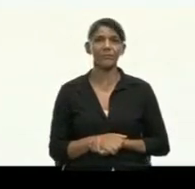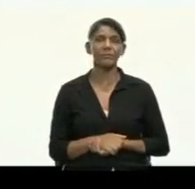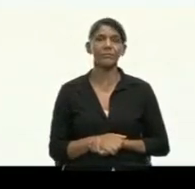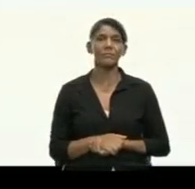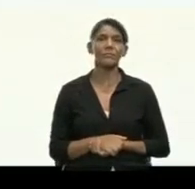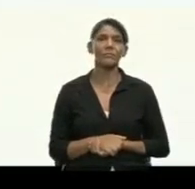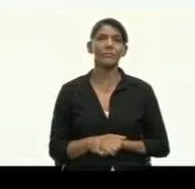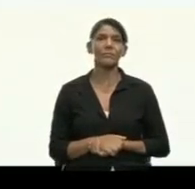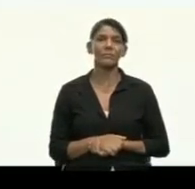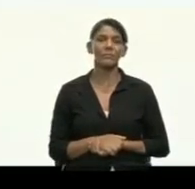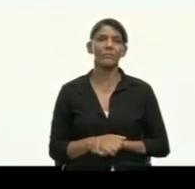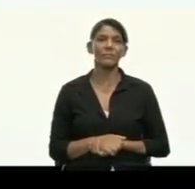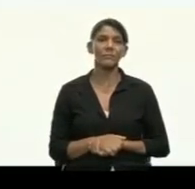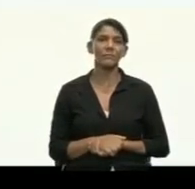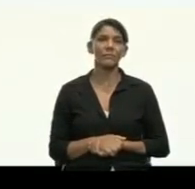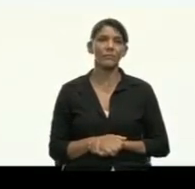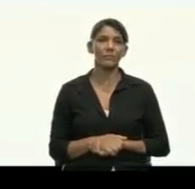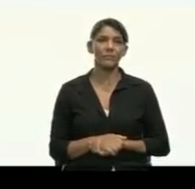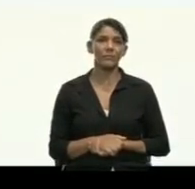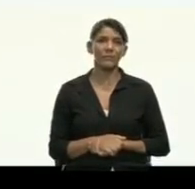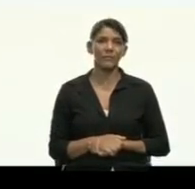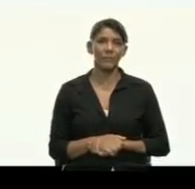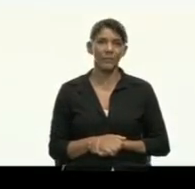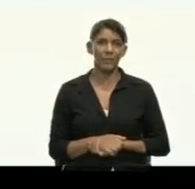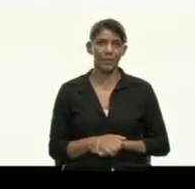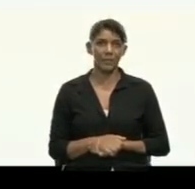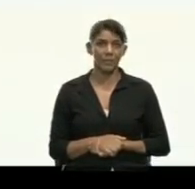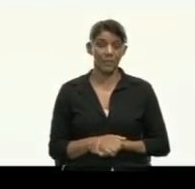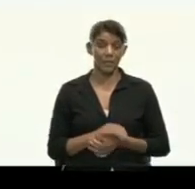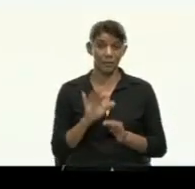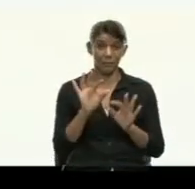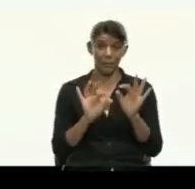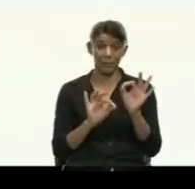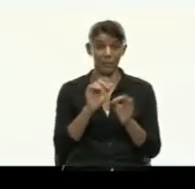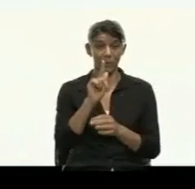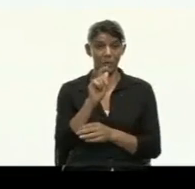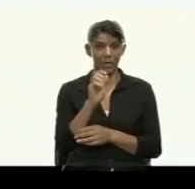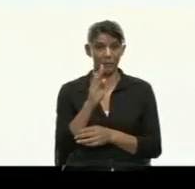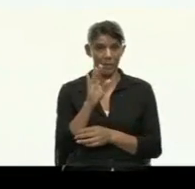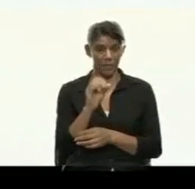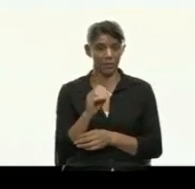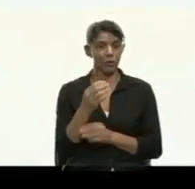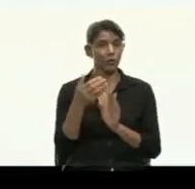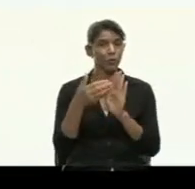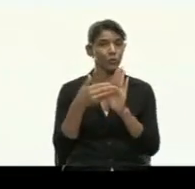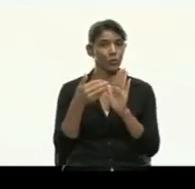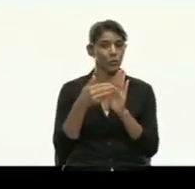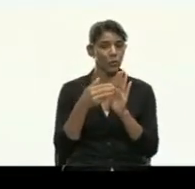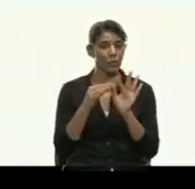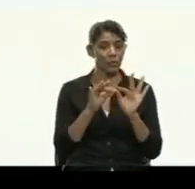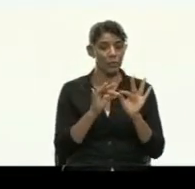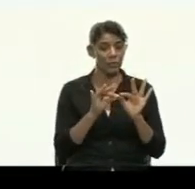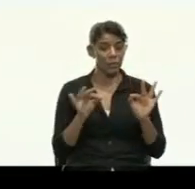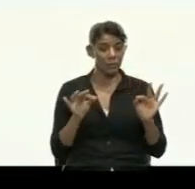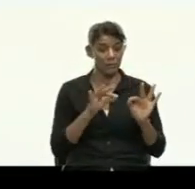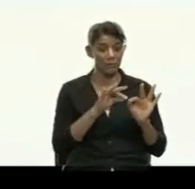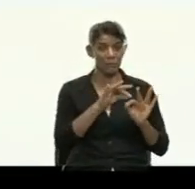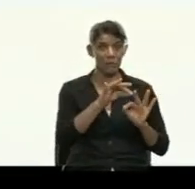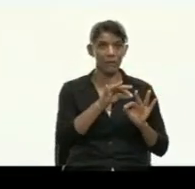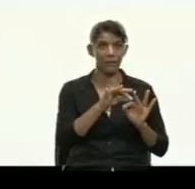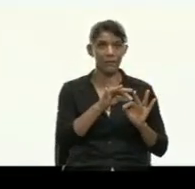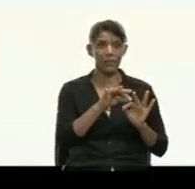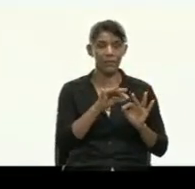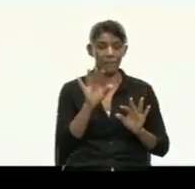que montou o gabarito, repetindo, montou o gabarito, tirou os níveis, tá? Pega